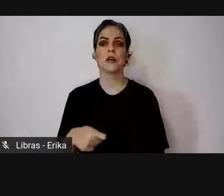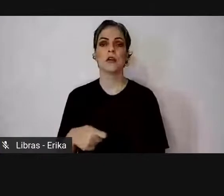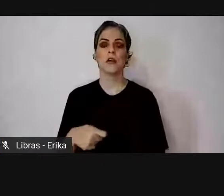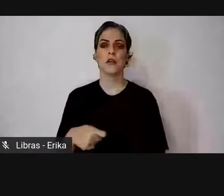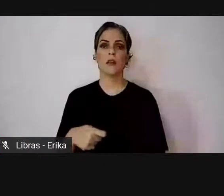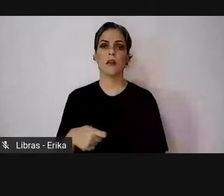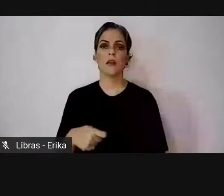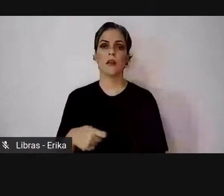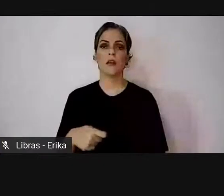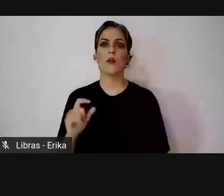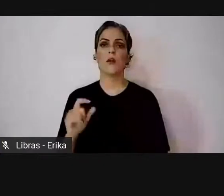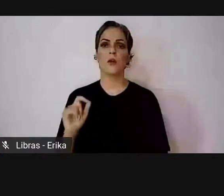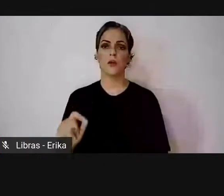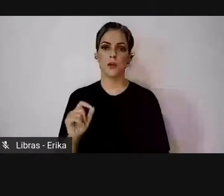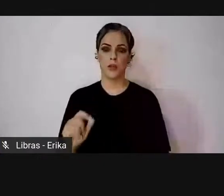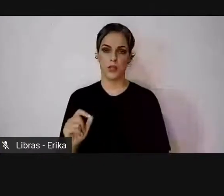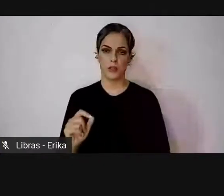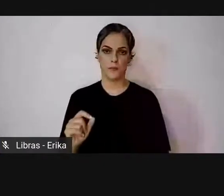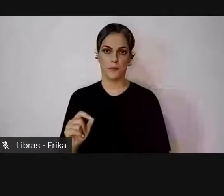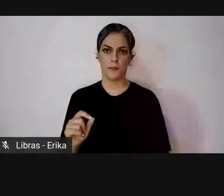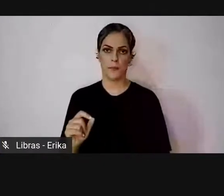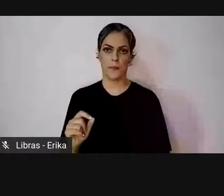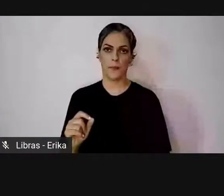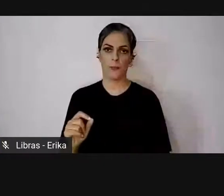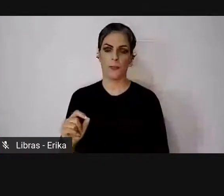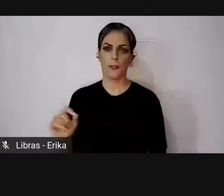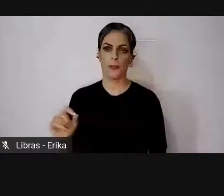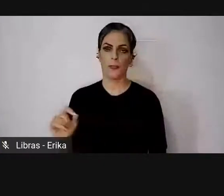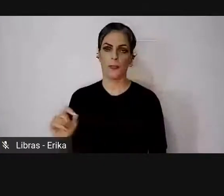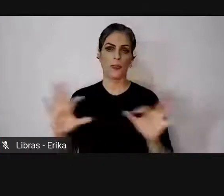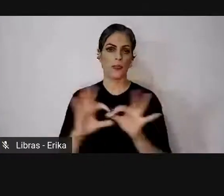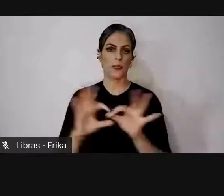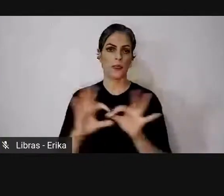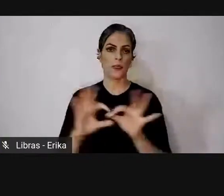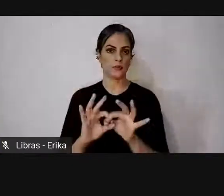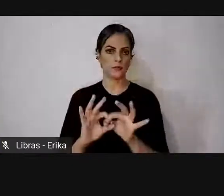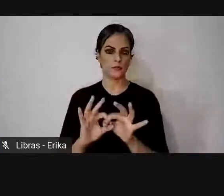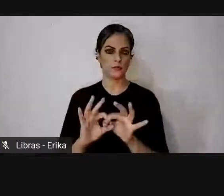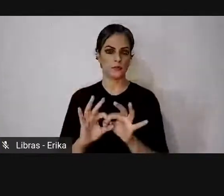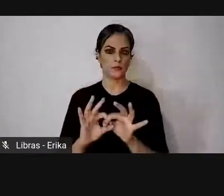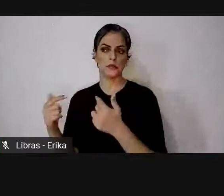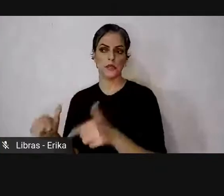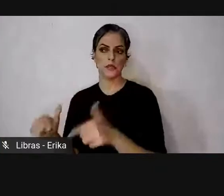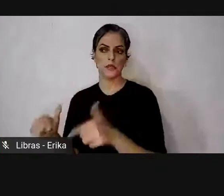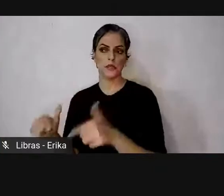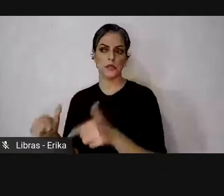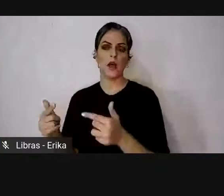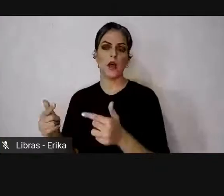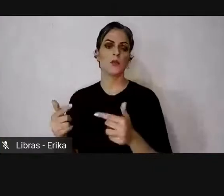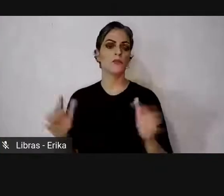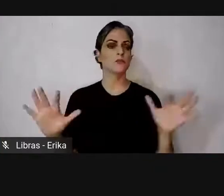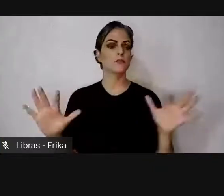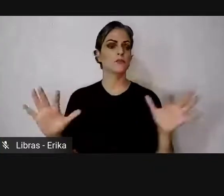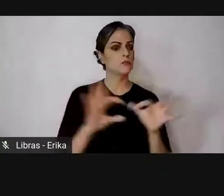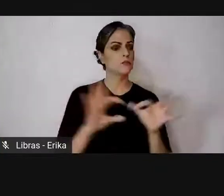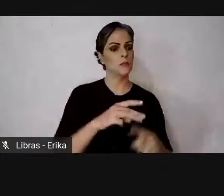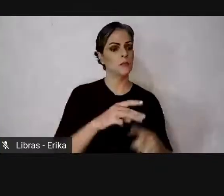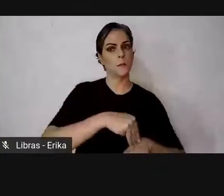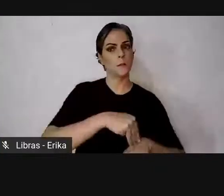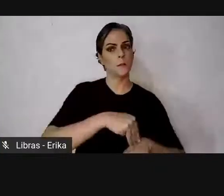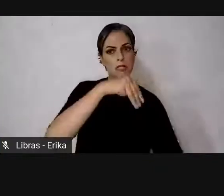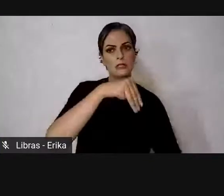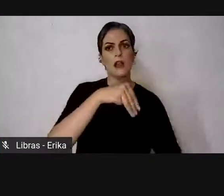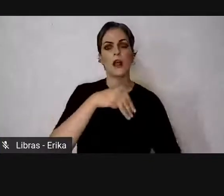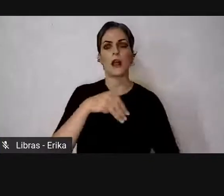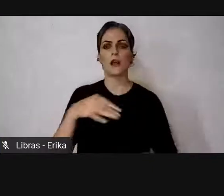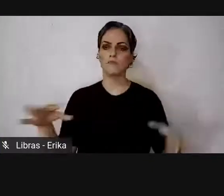do meu mestrado, né? Então, o trabalho final viesse a ser um produto, né? E esse produto seria o